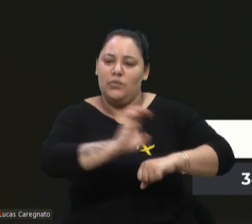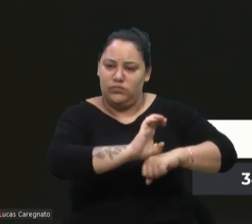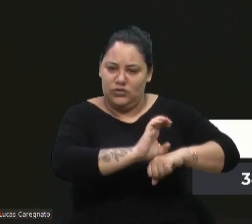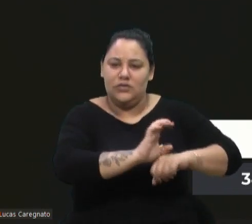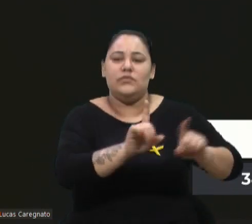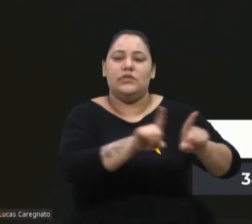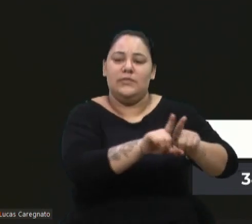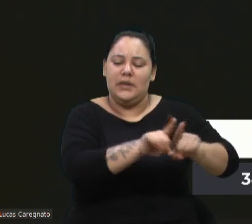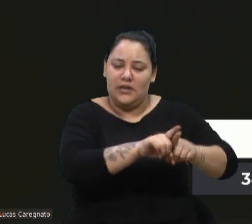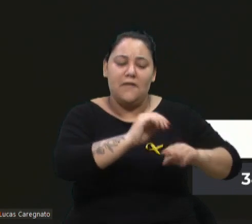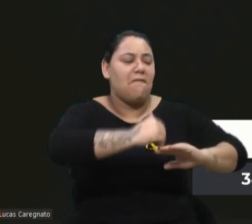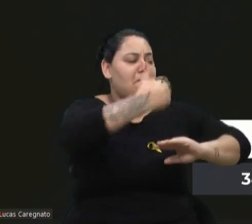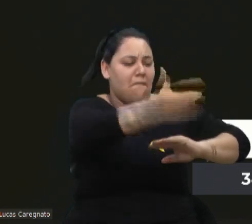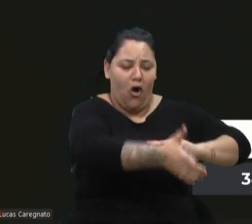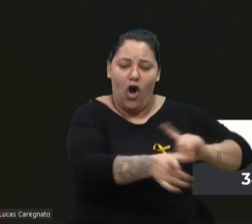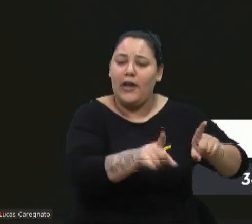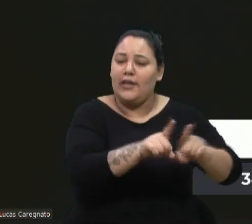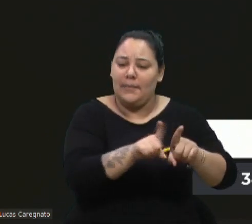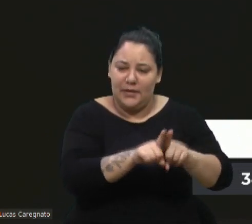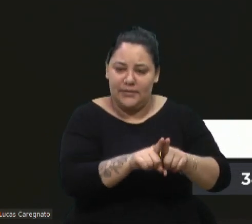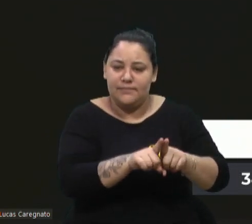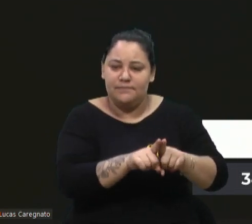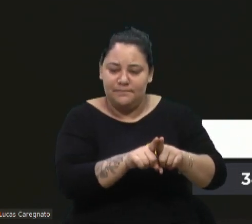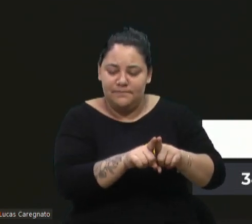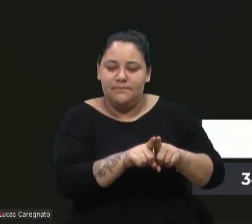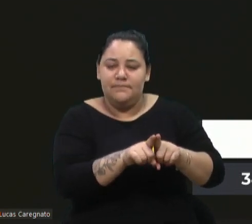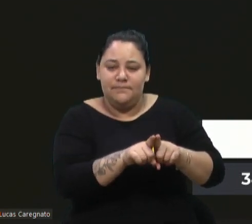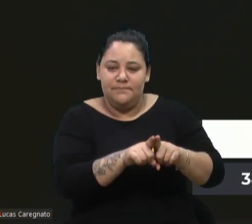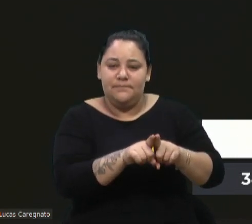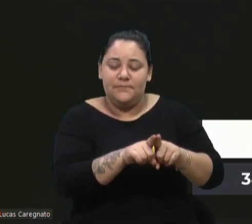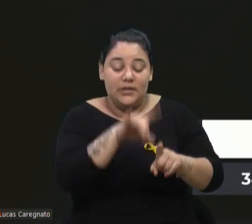diversos espaços, e certamente